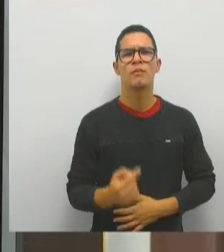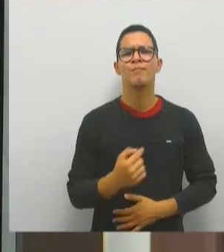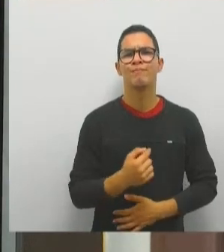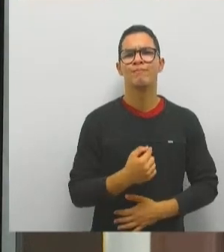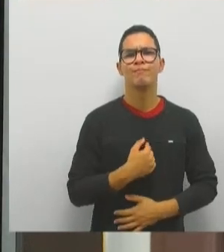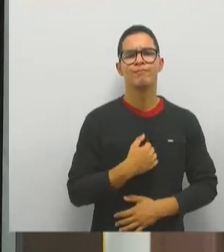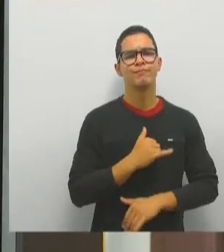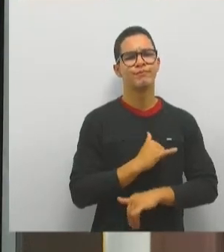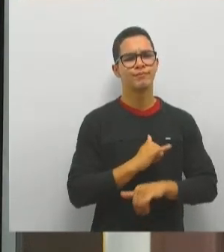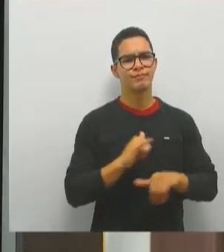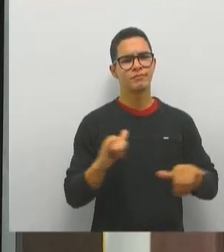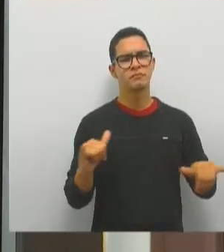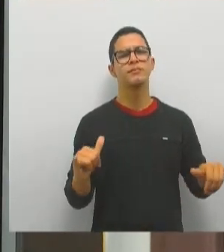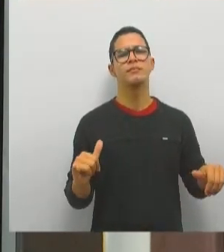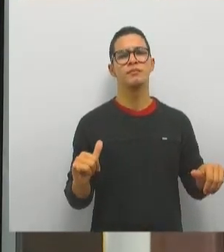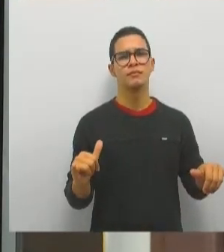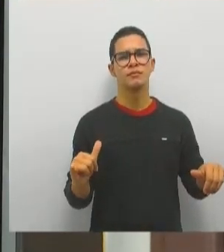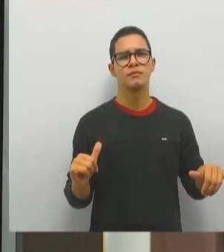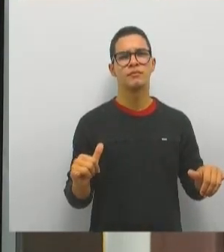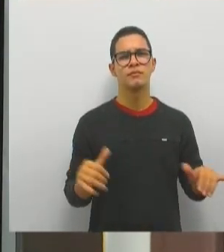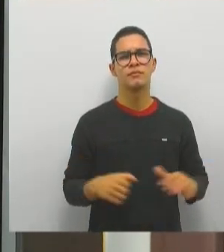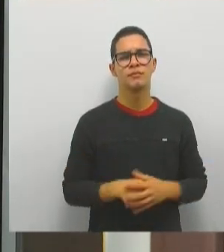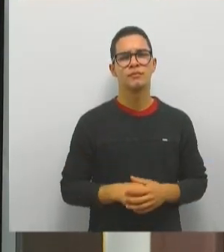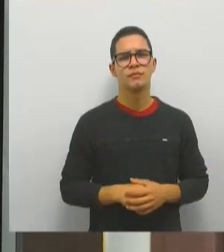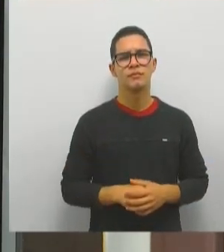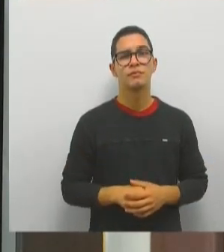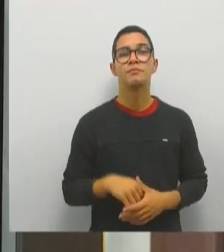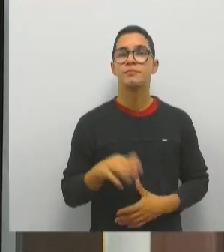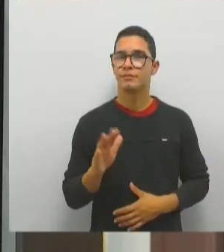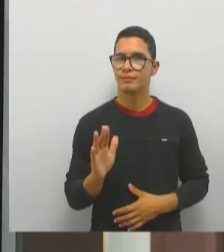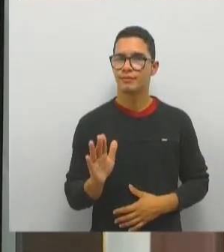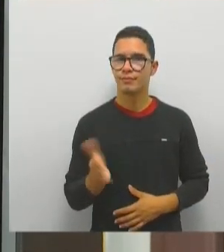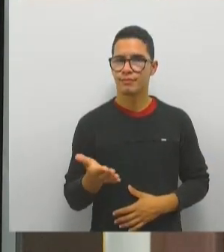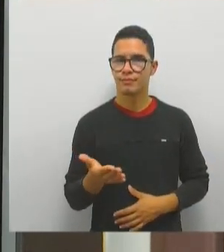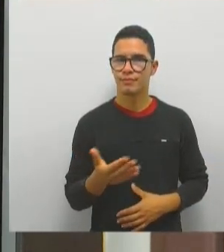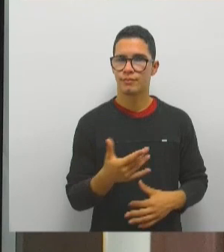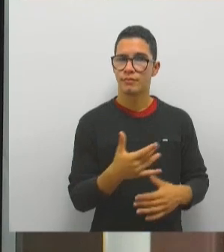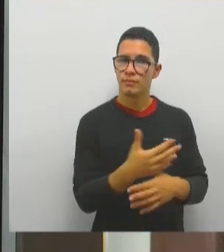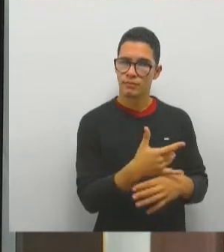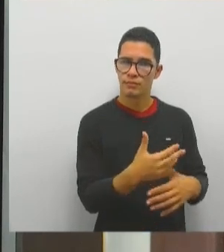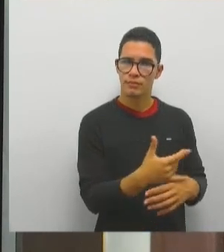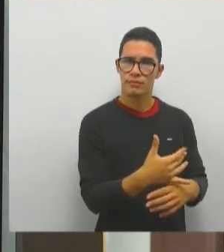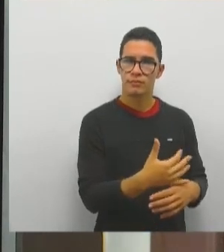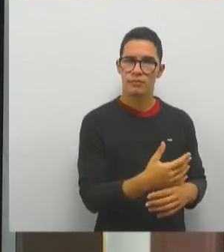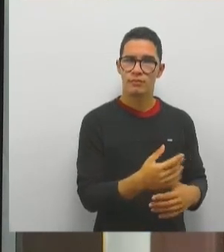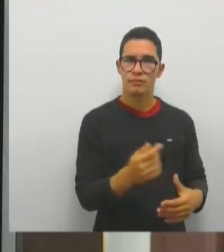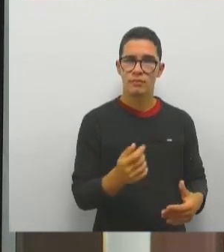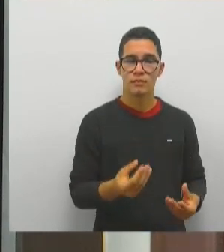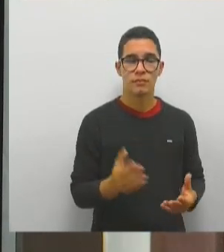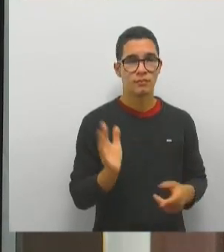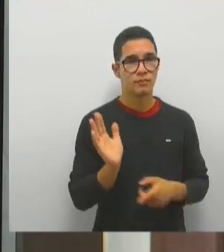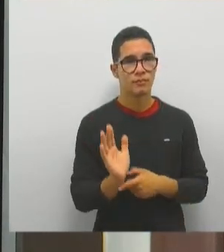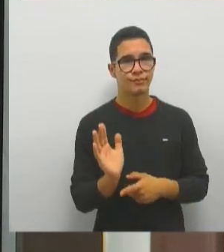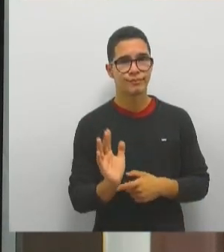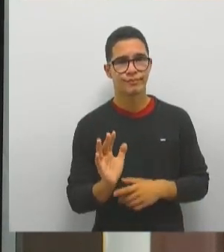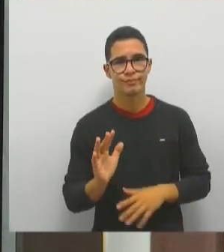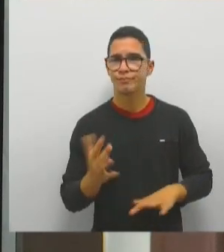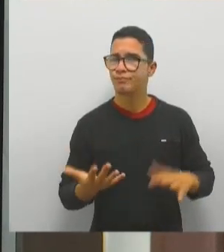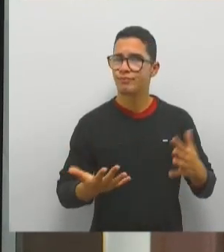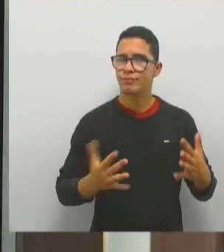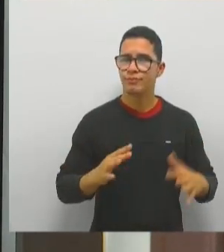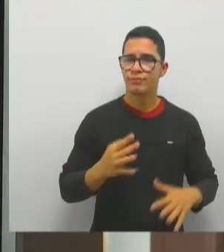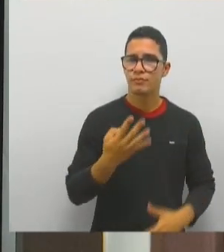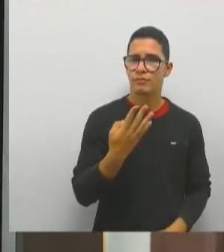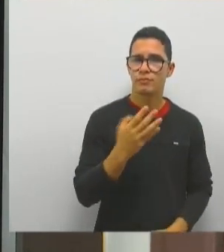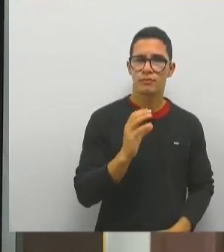isso? Já tem municípios que ajudam com um valor aproximadamente de